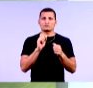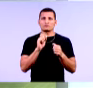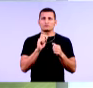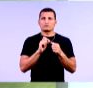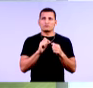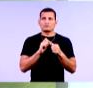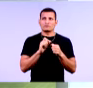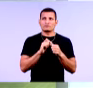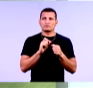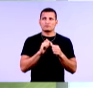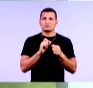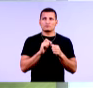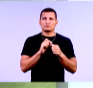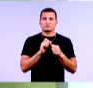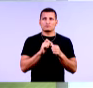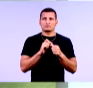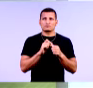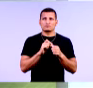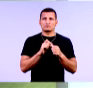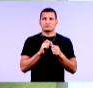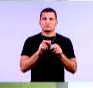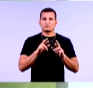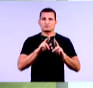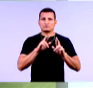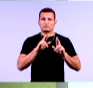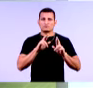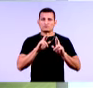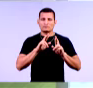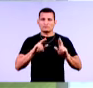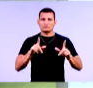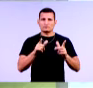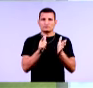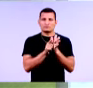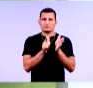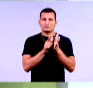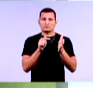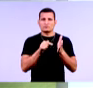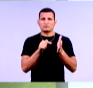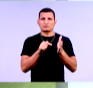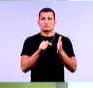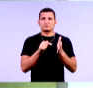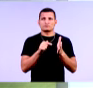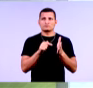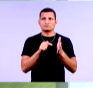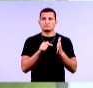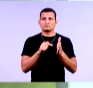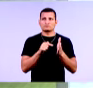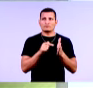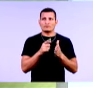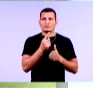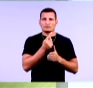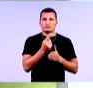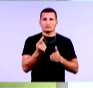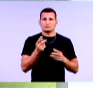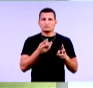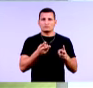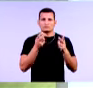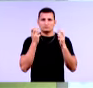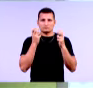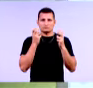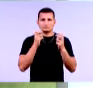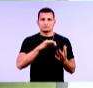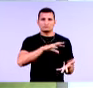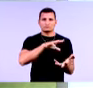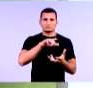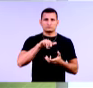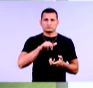que é a importância da diferenciação desse modelo aqui? É que cada um percebe o mundo de